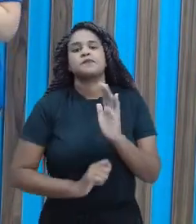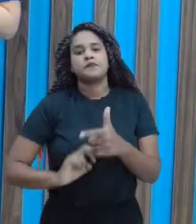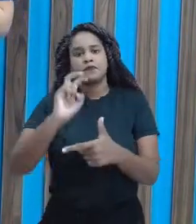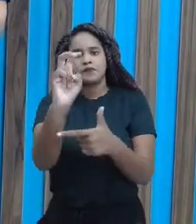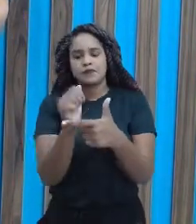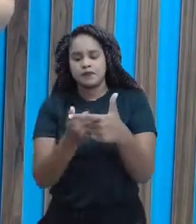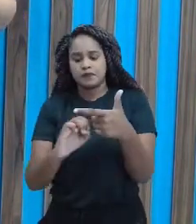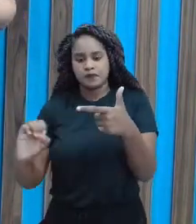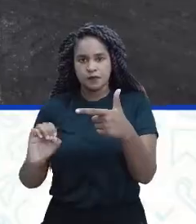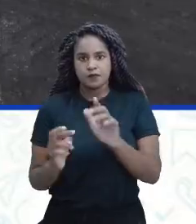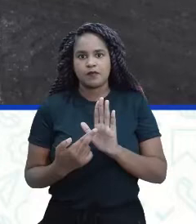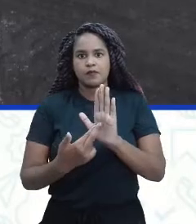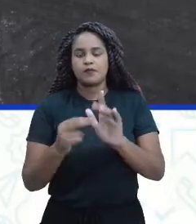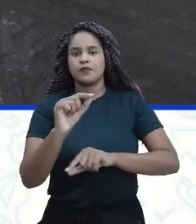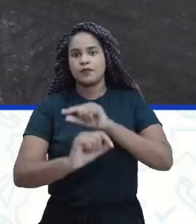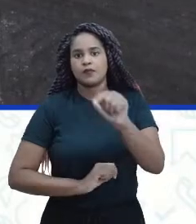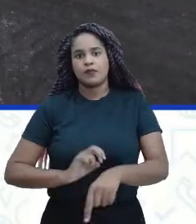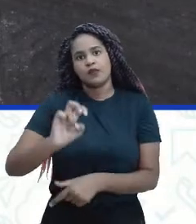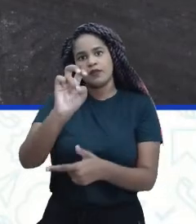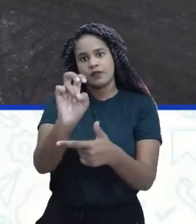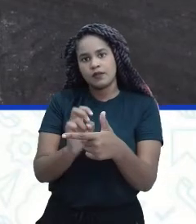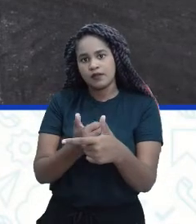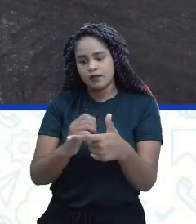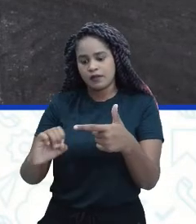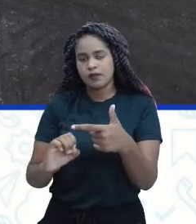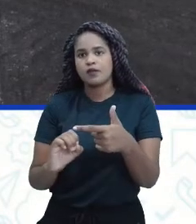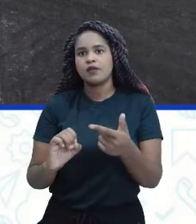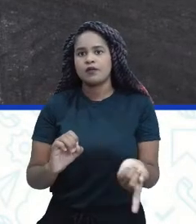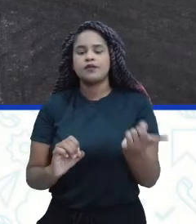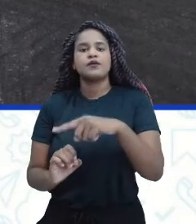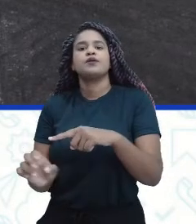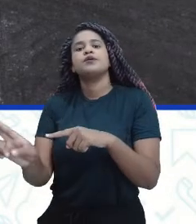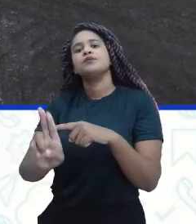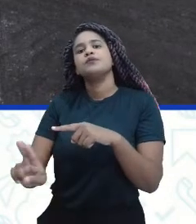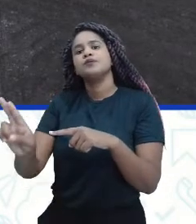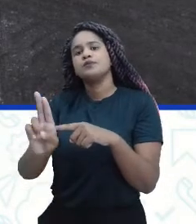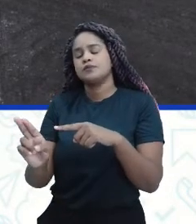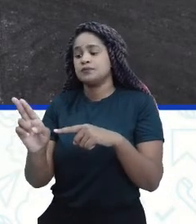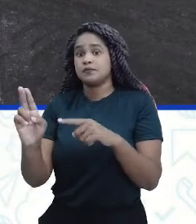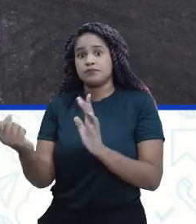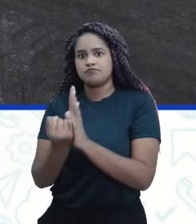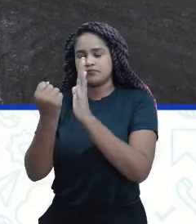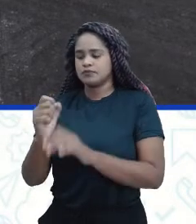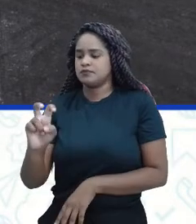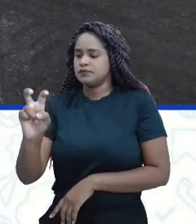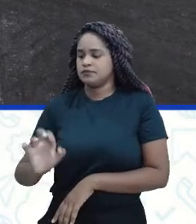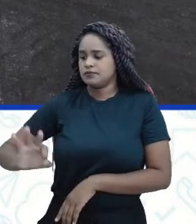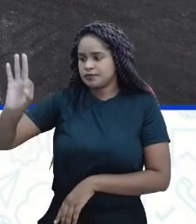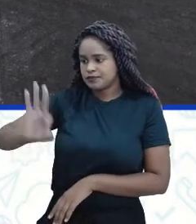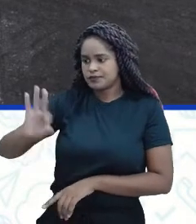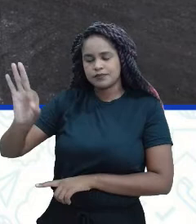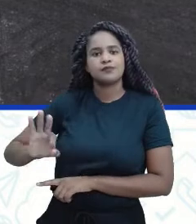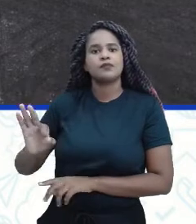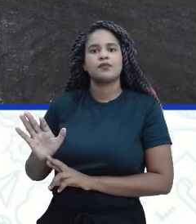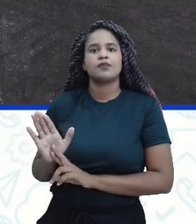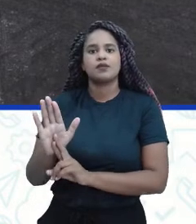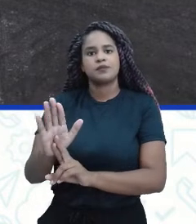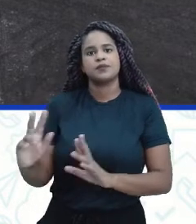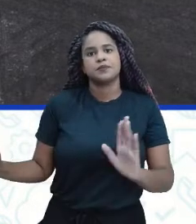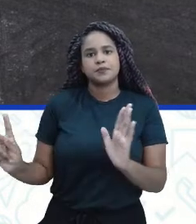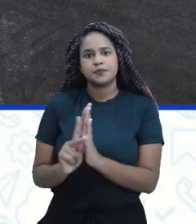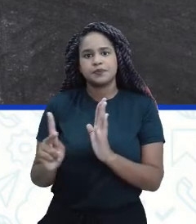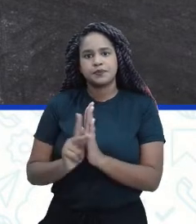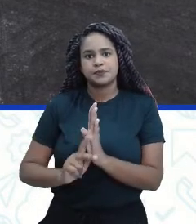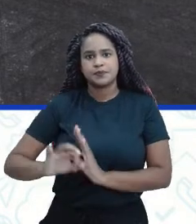sobre 100, representando 5%, como eu falei, né? Utilizando aí o símbolo que representa esse percentual, tá